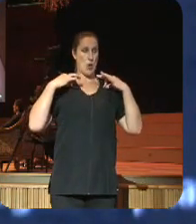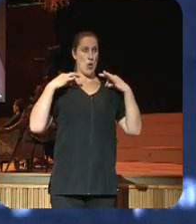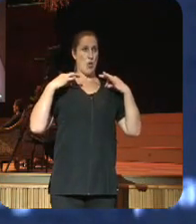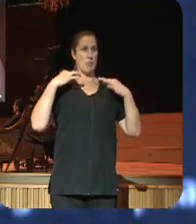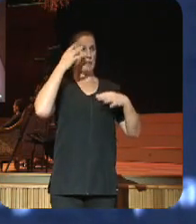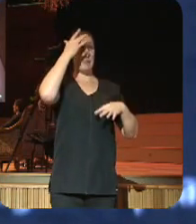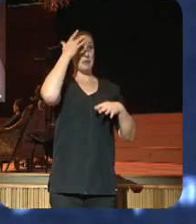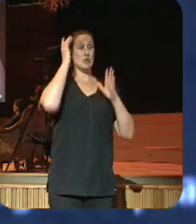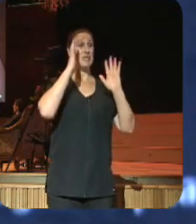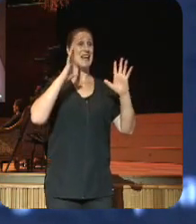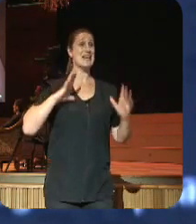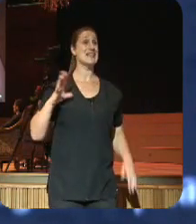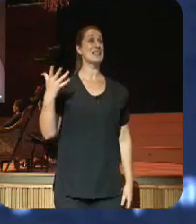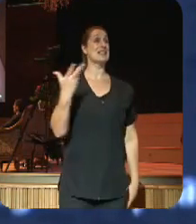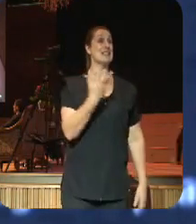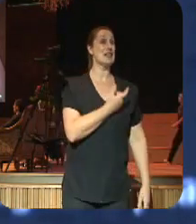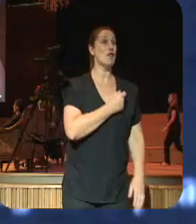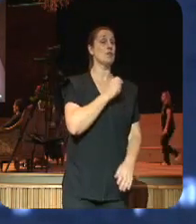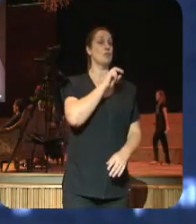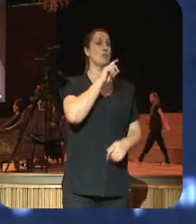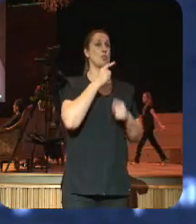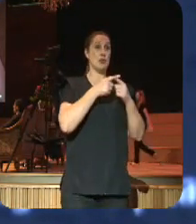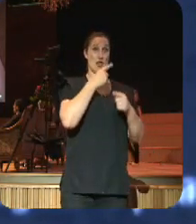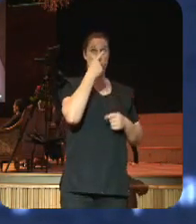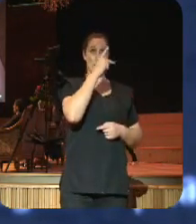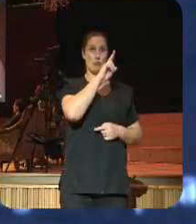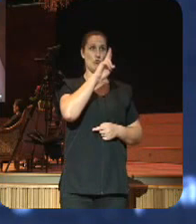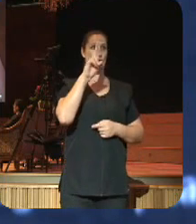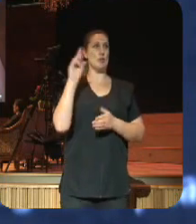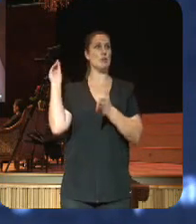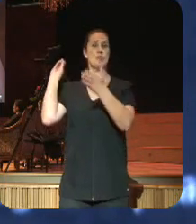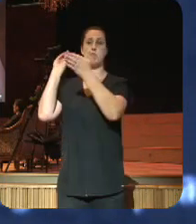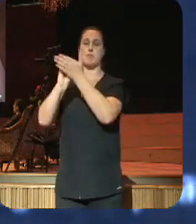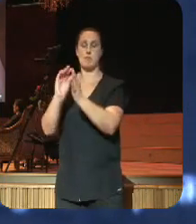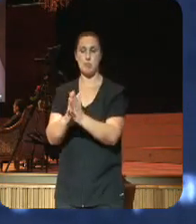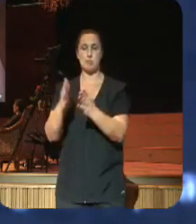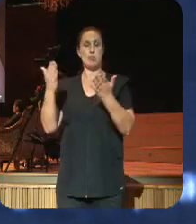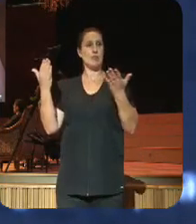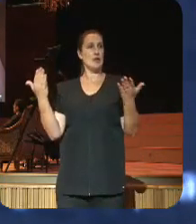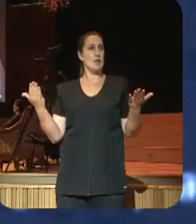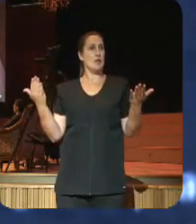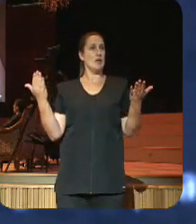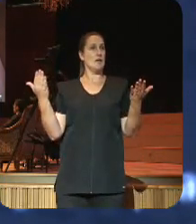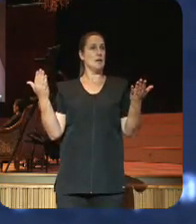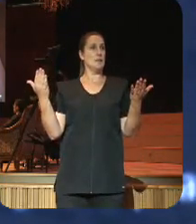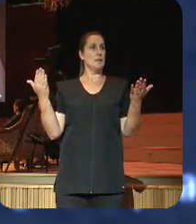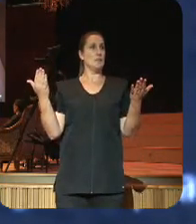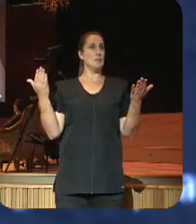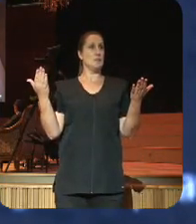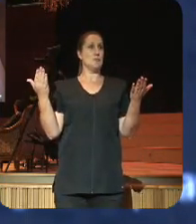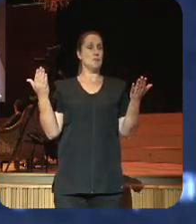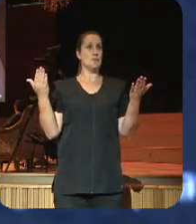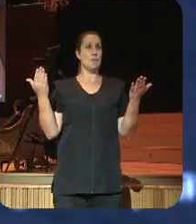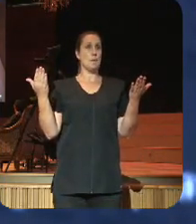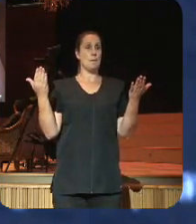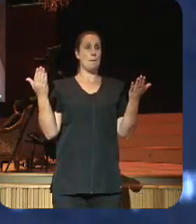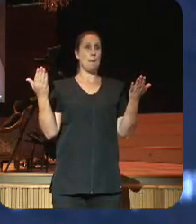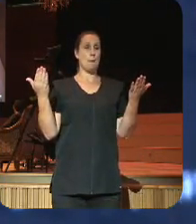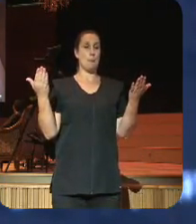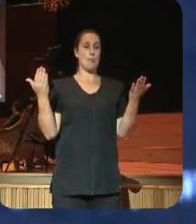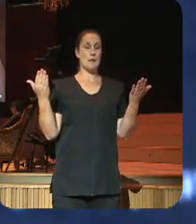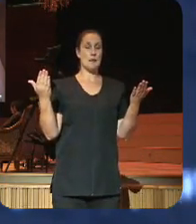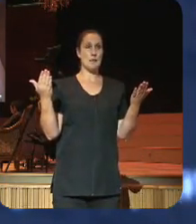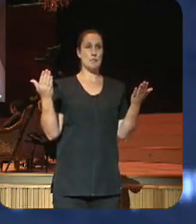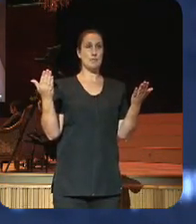estão salvos, porque o seu nome está escrito no livro da vida, mas a vida não está muito direitinha não, que